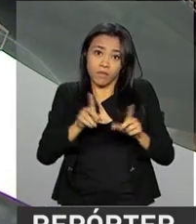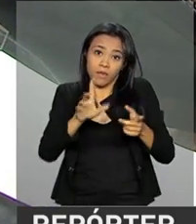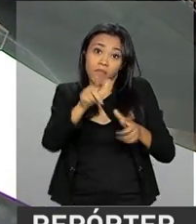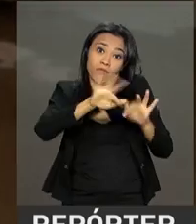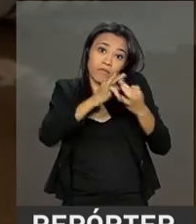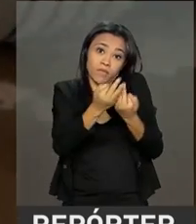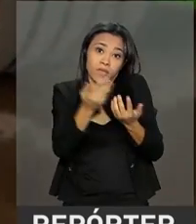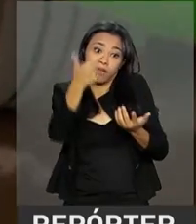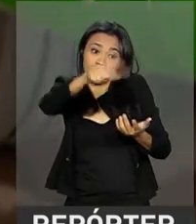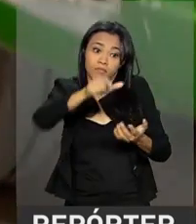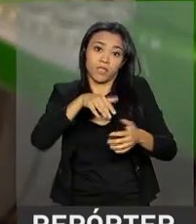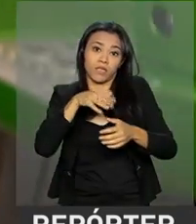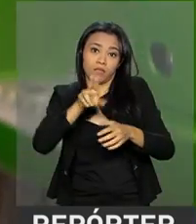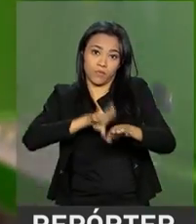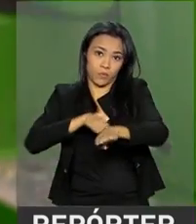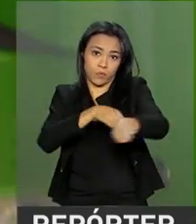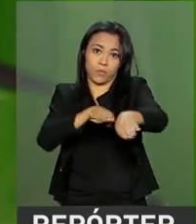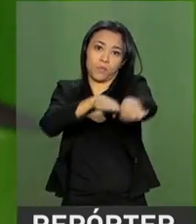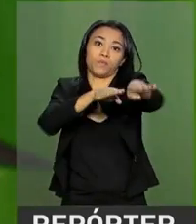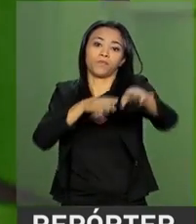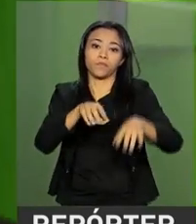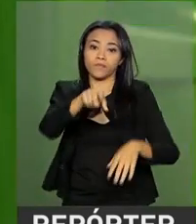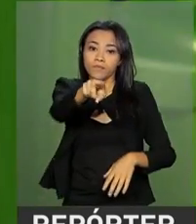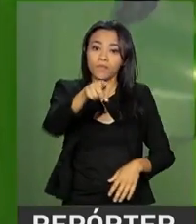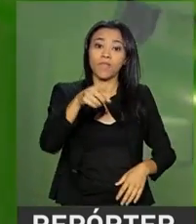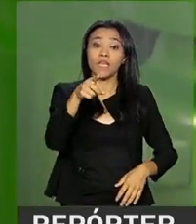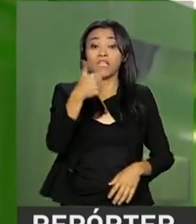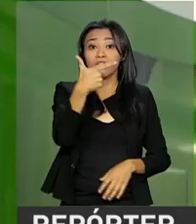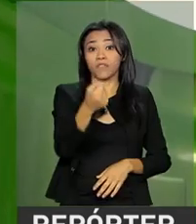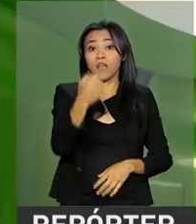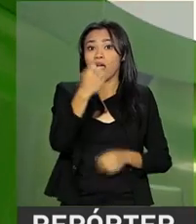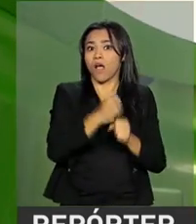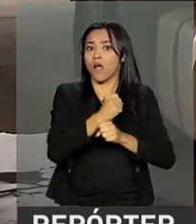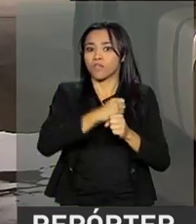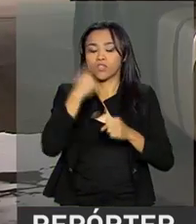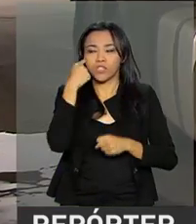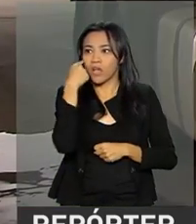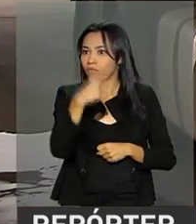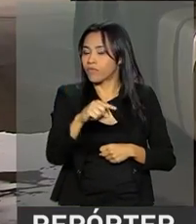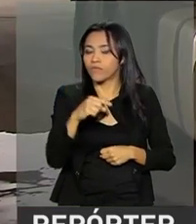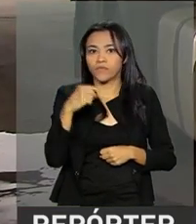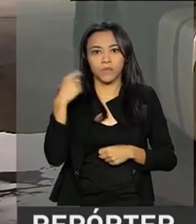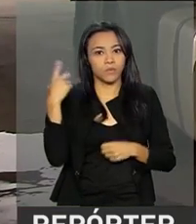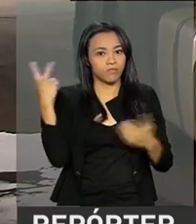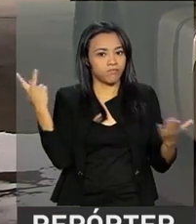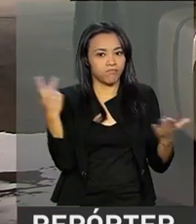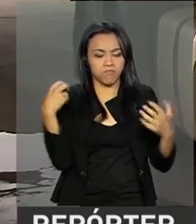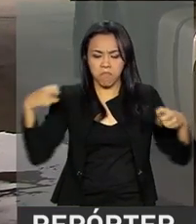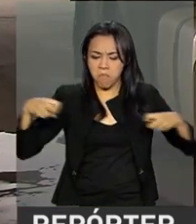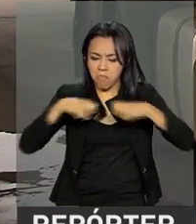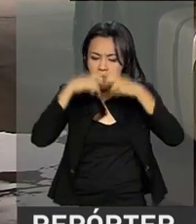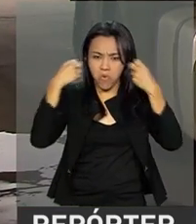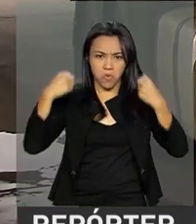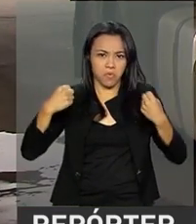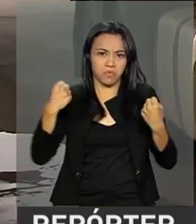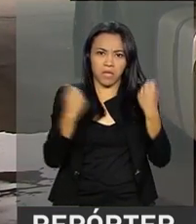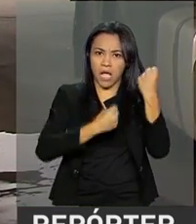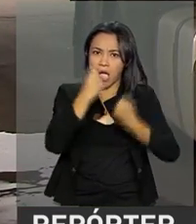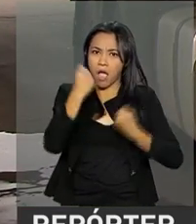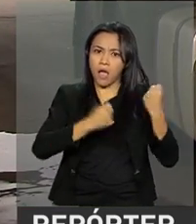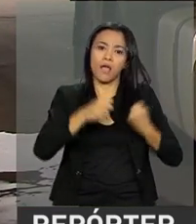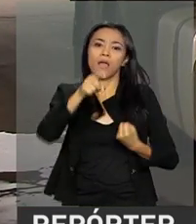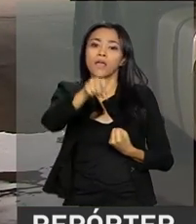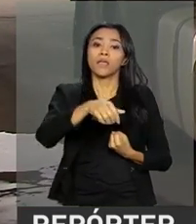estrada também com 21 anos na boléia de um caminhão moisés já viu de tudo acidente então nem se fala ele roda